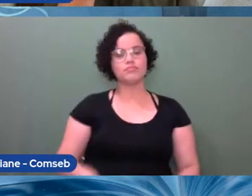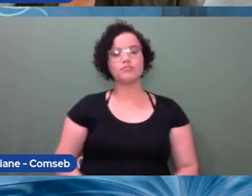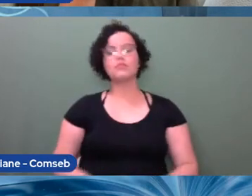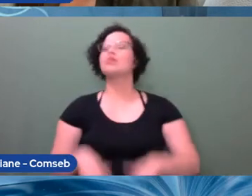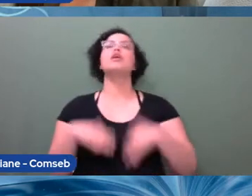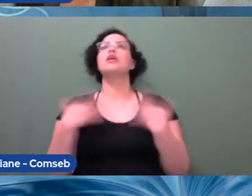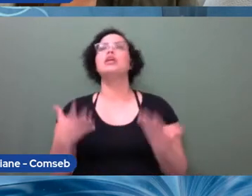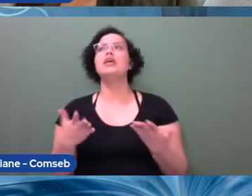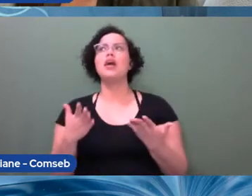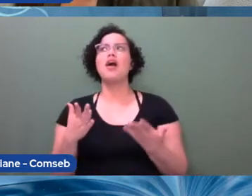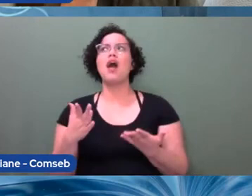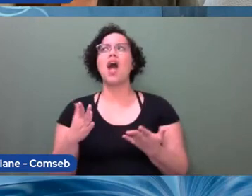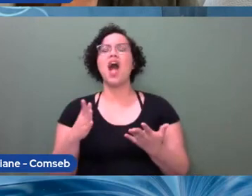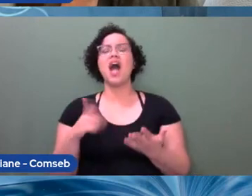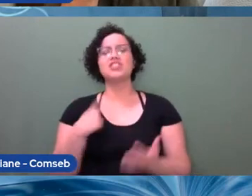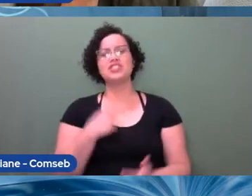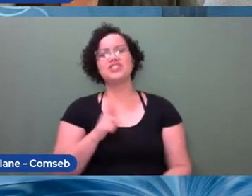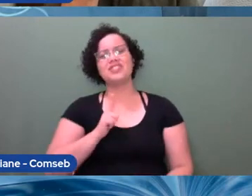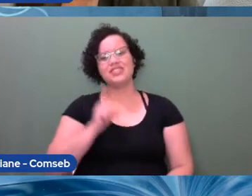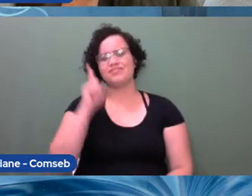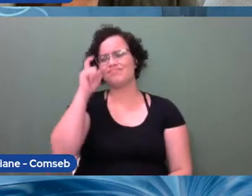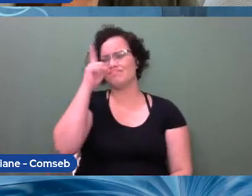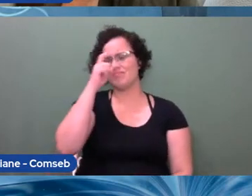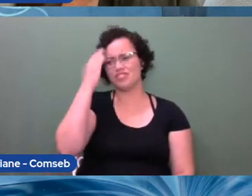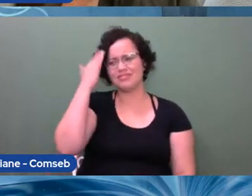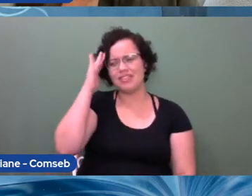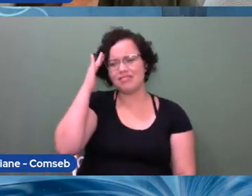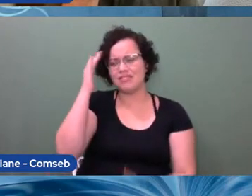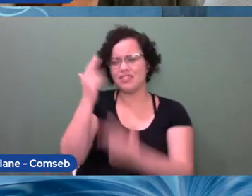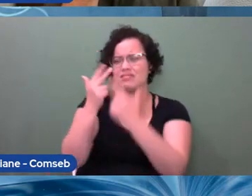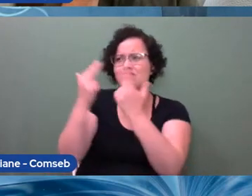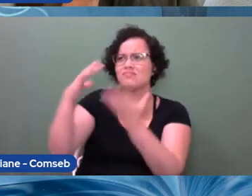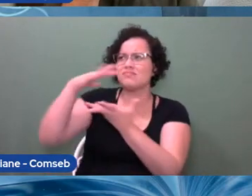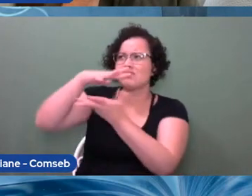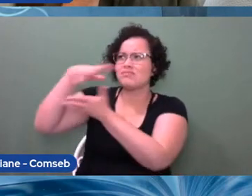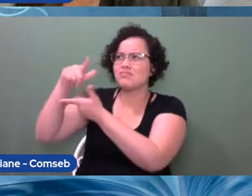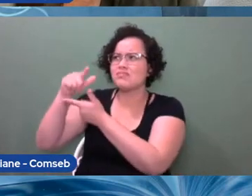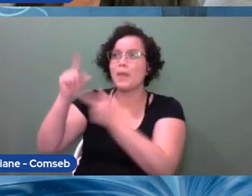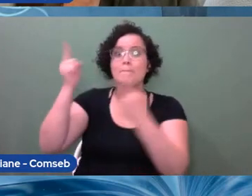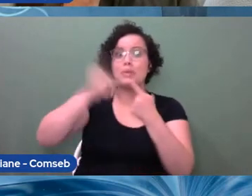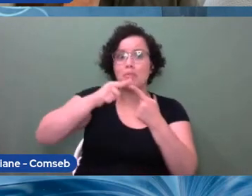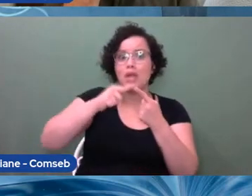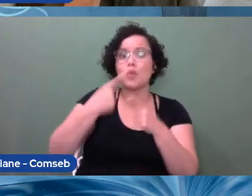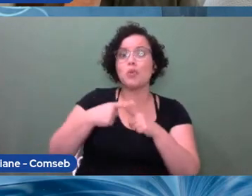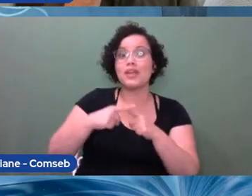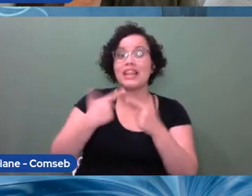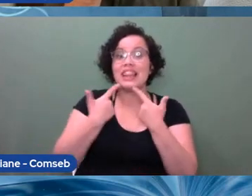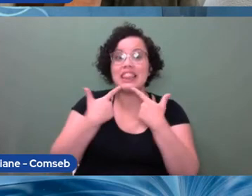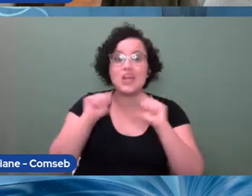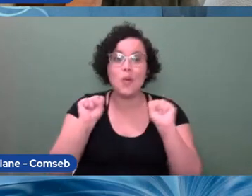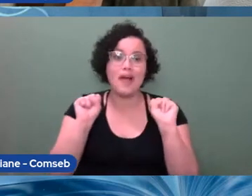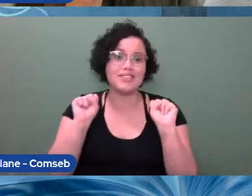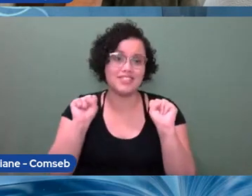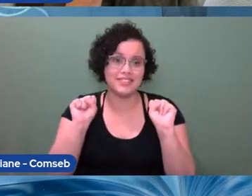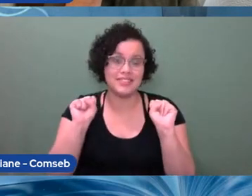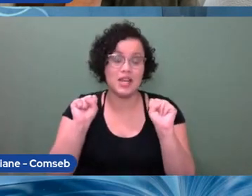por causa da nossa dificuldade não só de linguagem, mas eu diria assim de